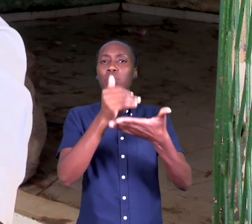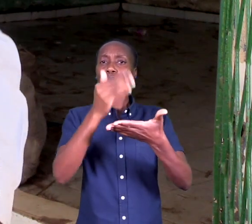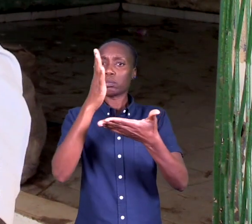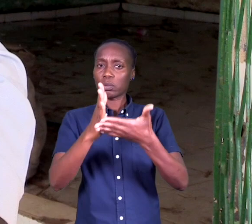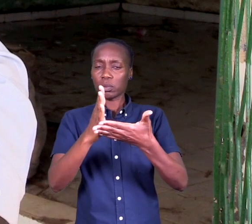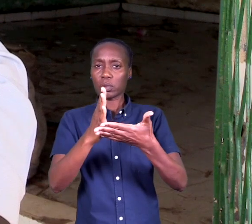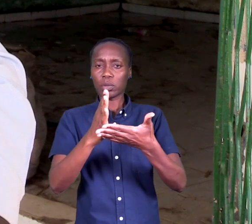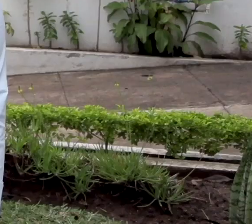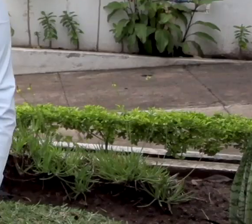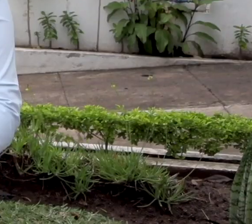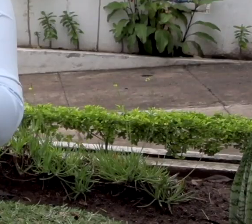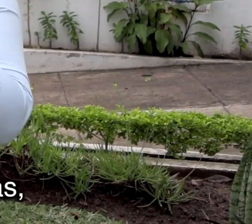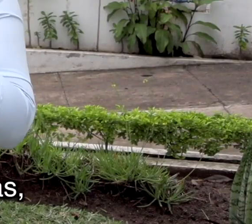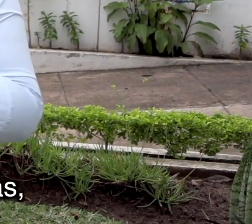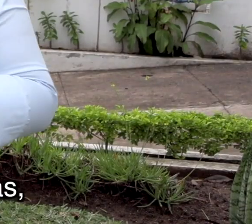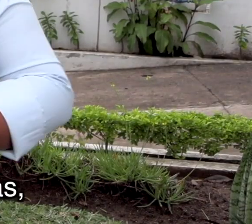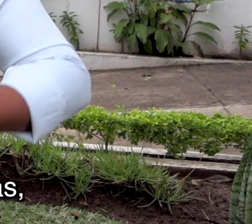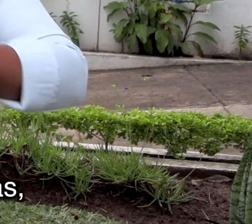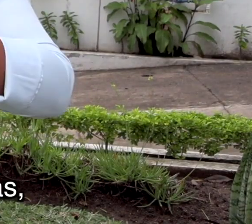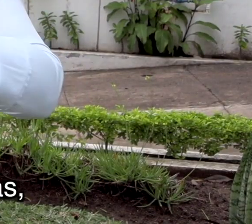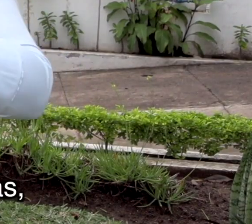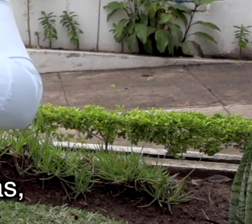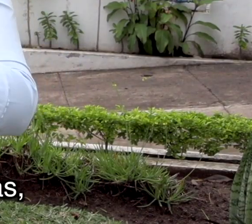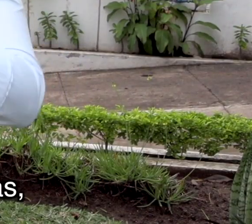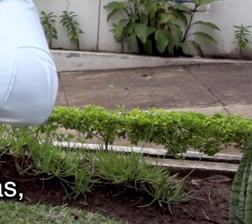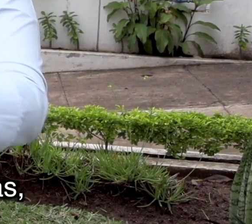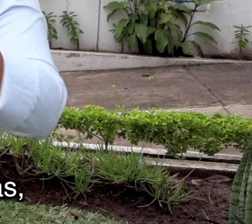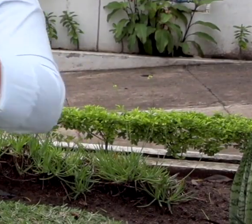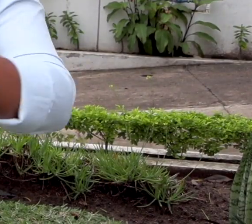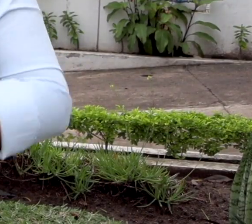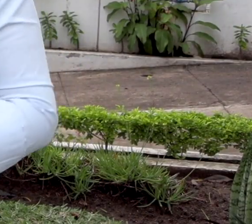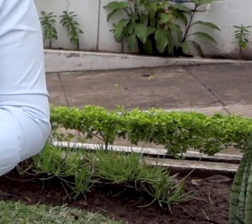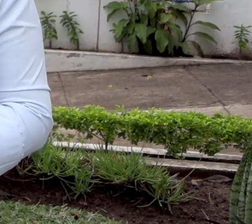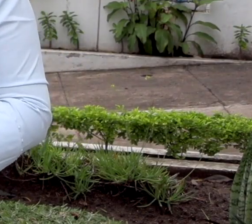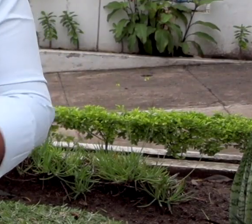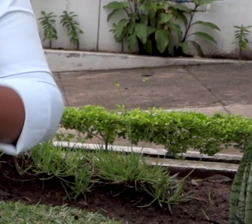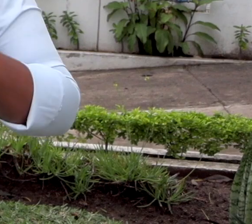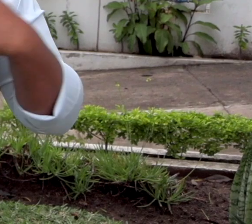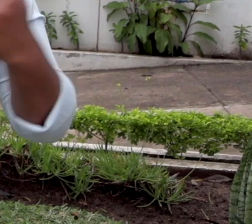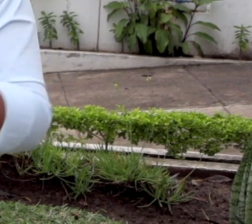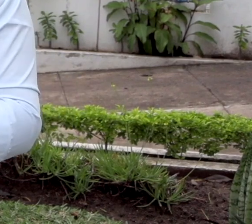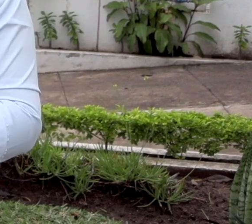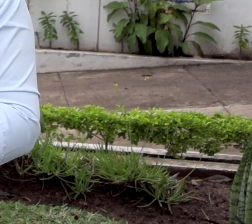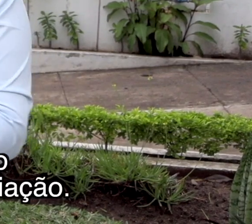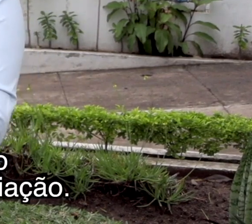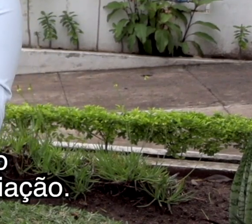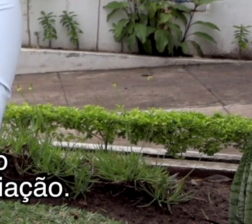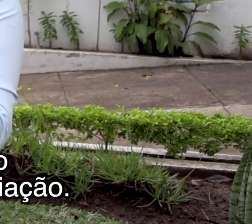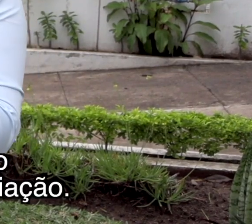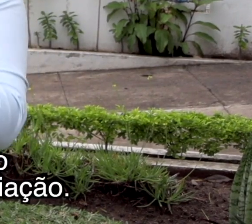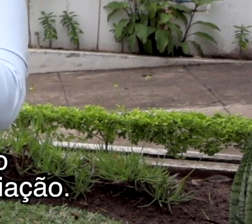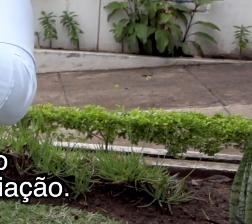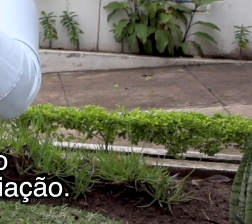todos os setores. Se na área da educação prevalecem vários problemas, o mesmo não se pode dizer da área da saúde, segundo